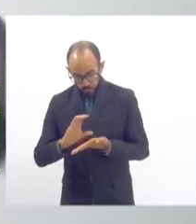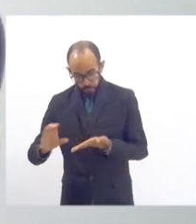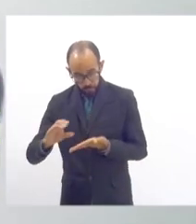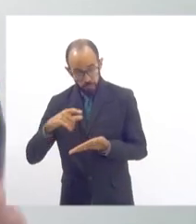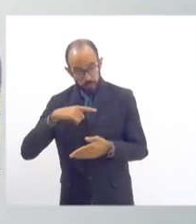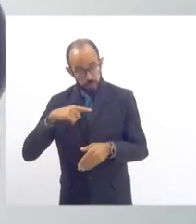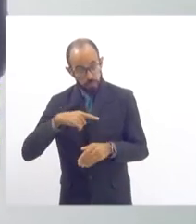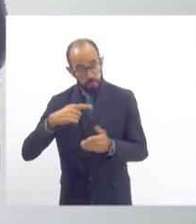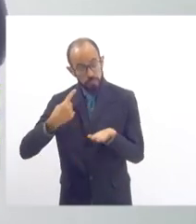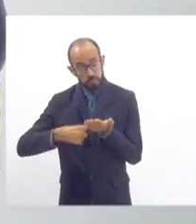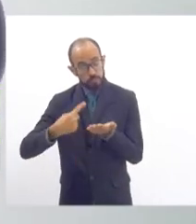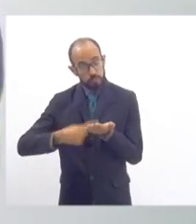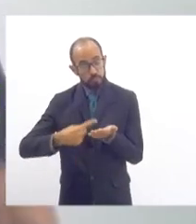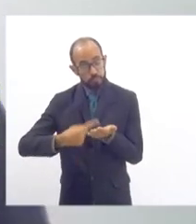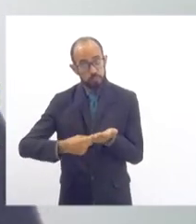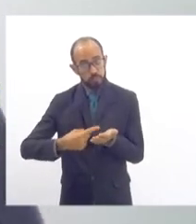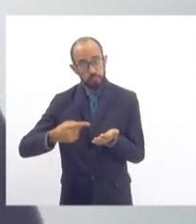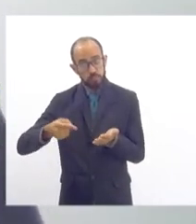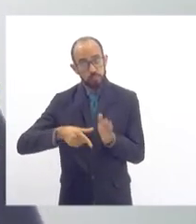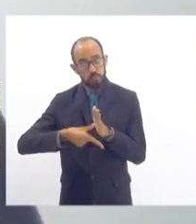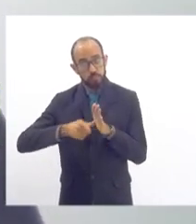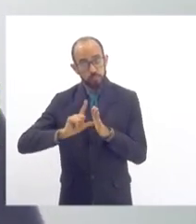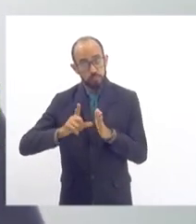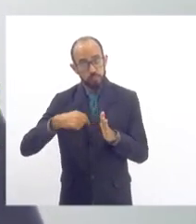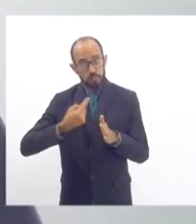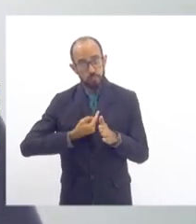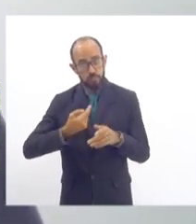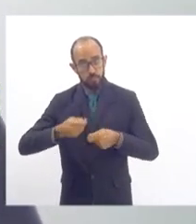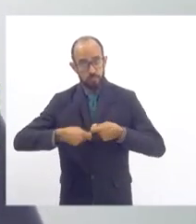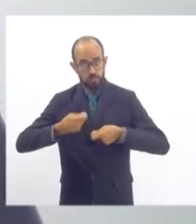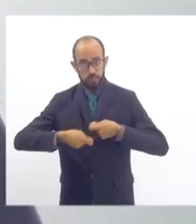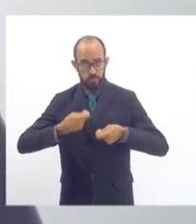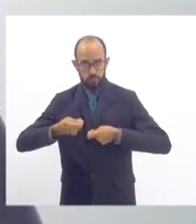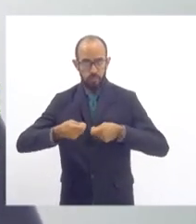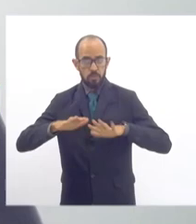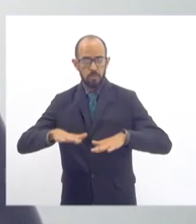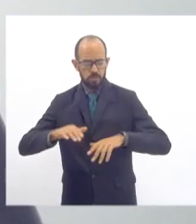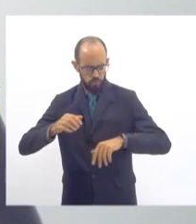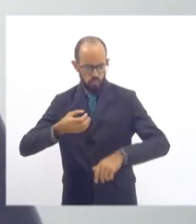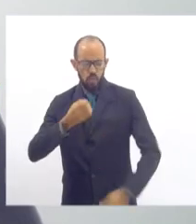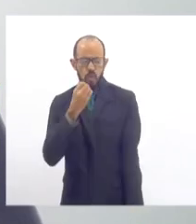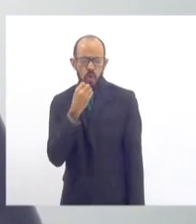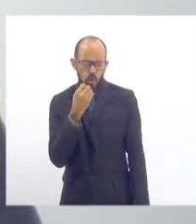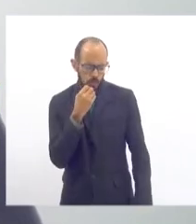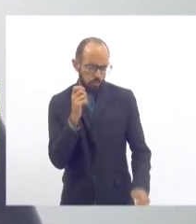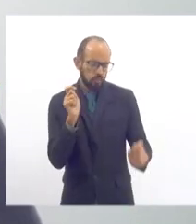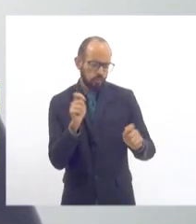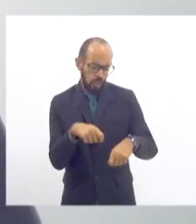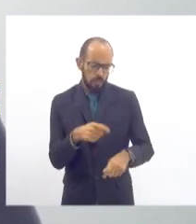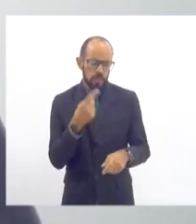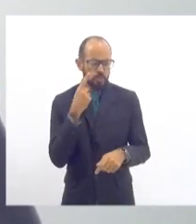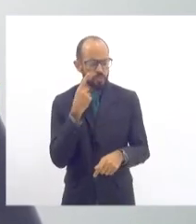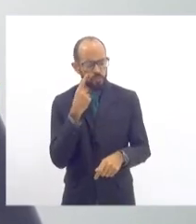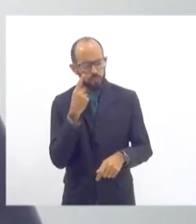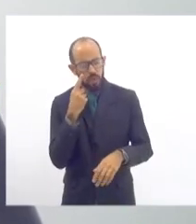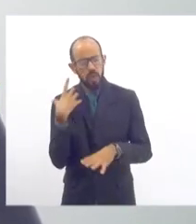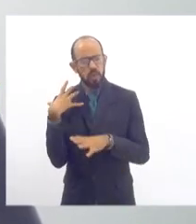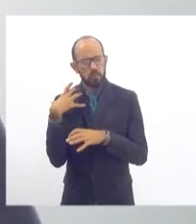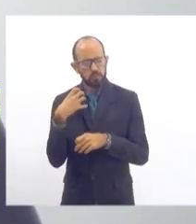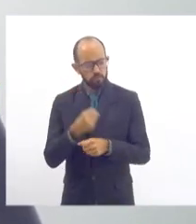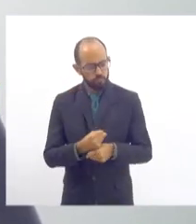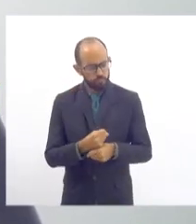planos muito antes da nossa gestão, né? É óbvio que sempre cabe uma discussão sobre a possibilidade, sobre